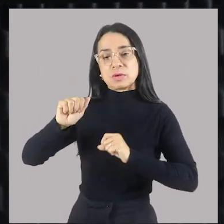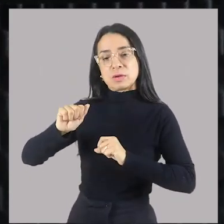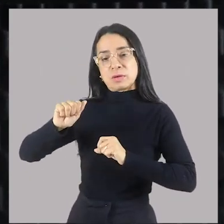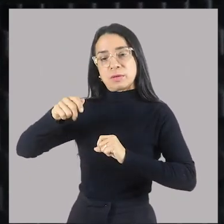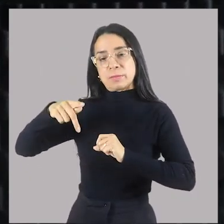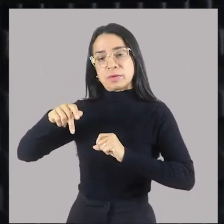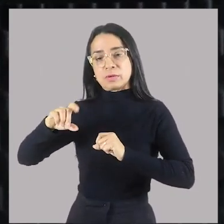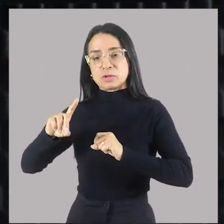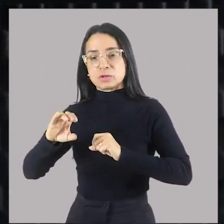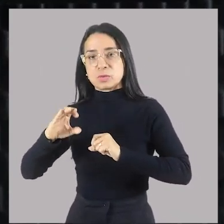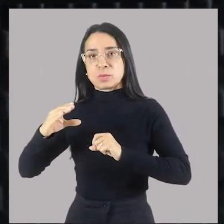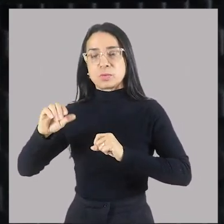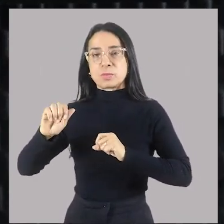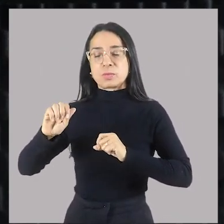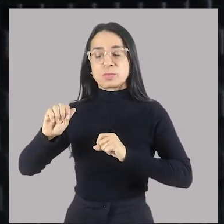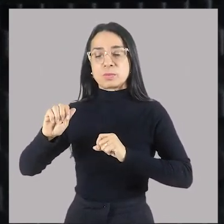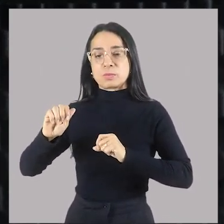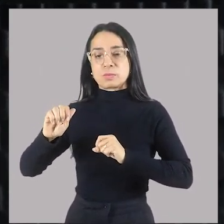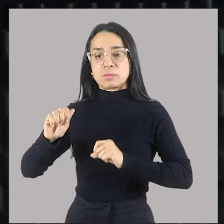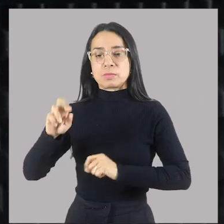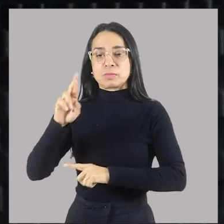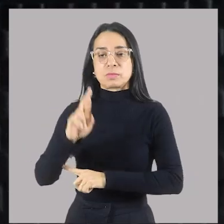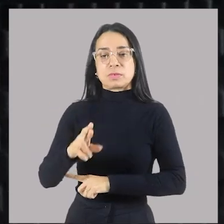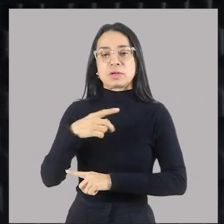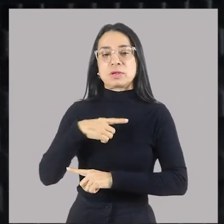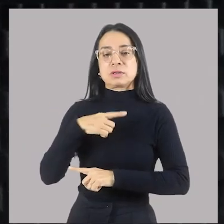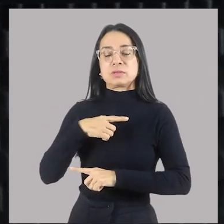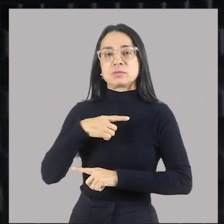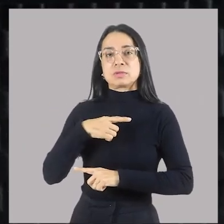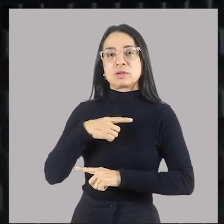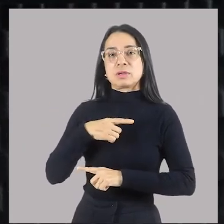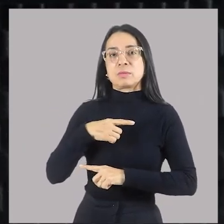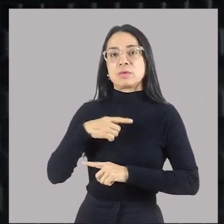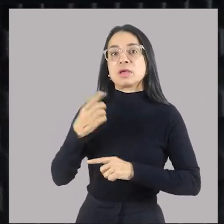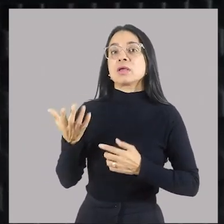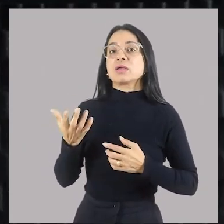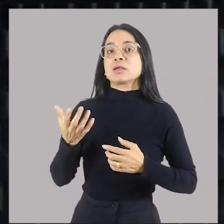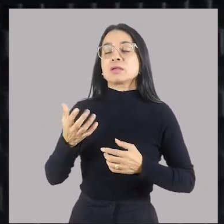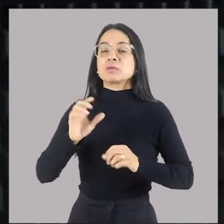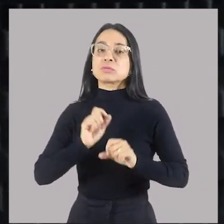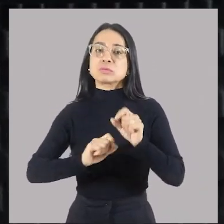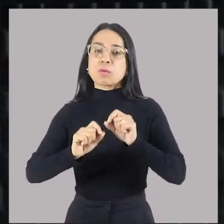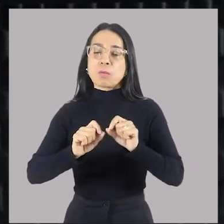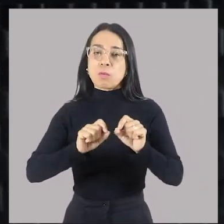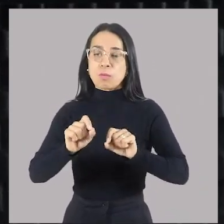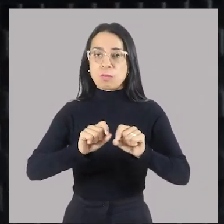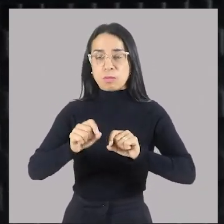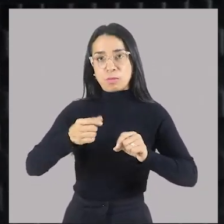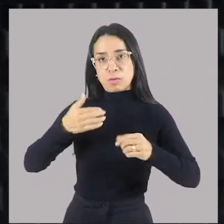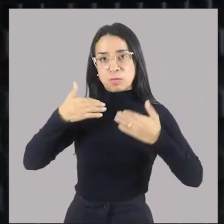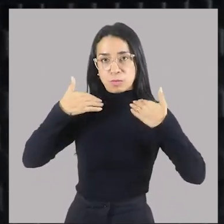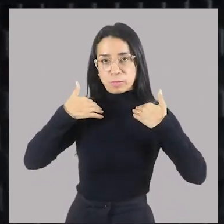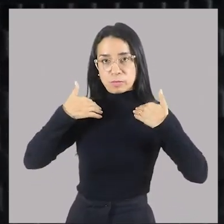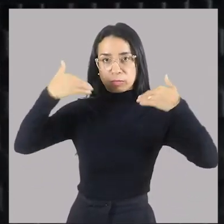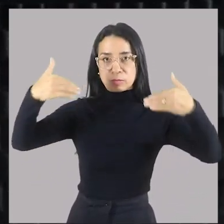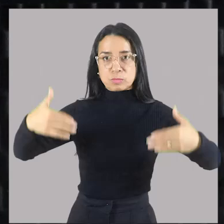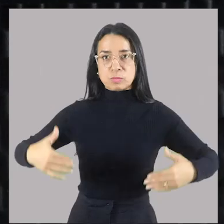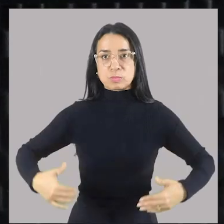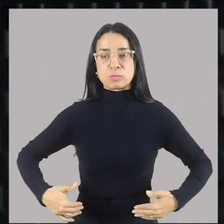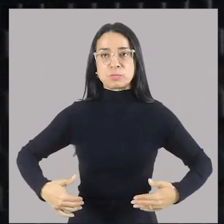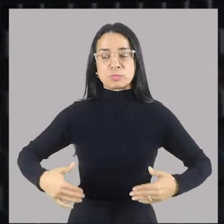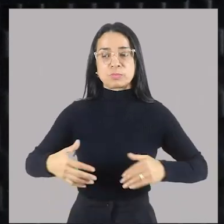apendicular, ele é composto pelos membros superiores e os membros